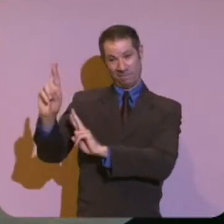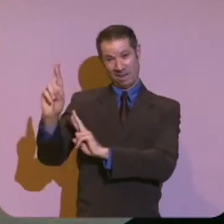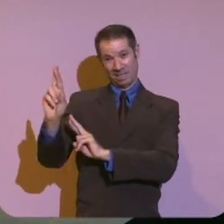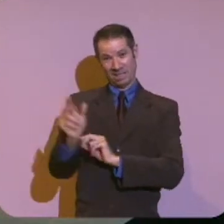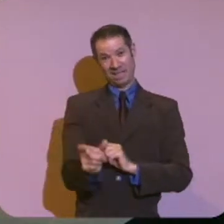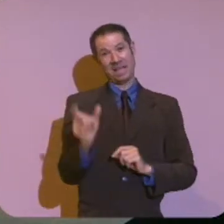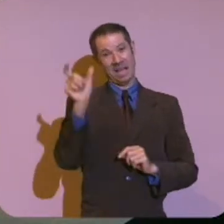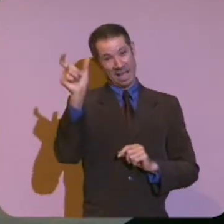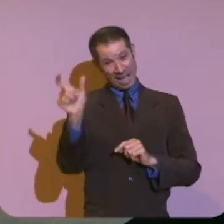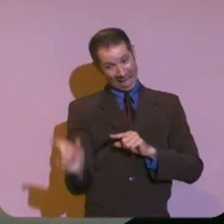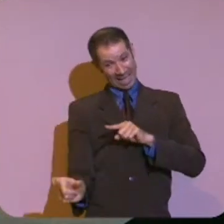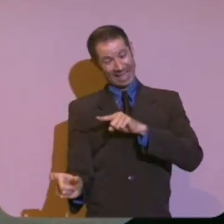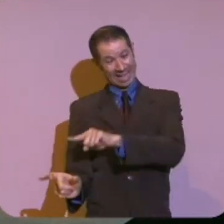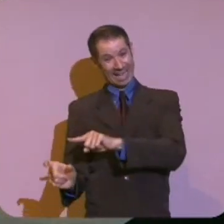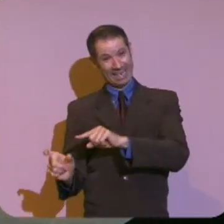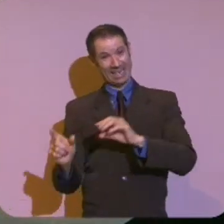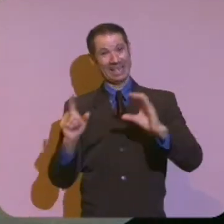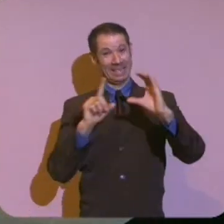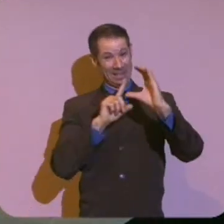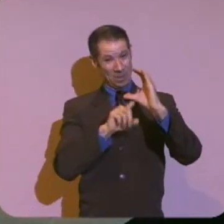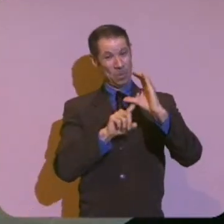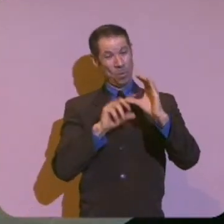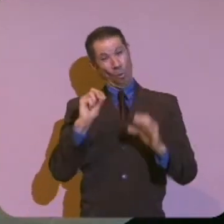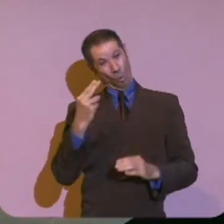aquele que decide